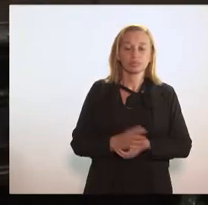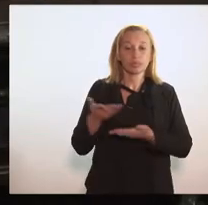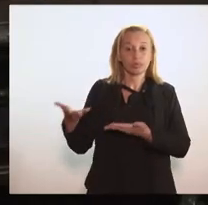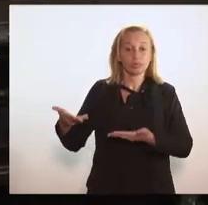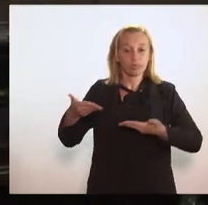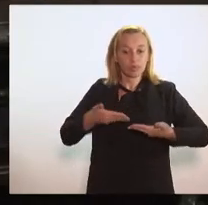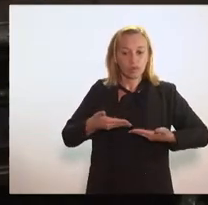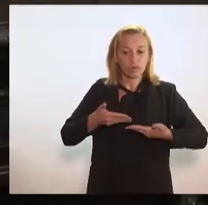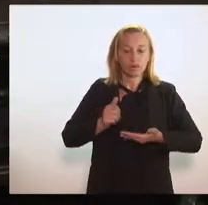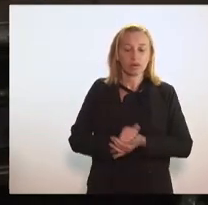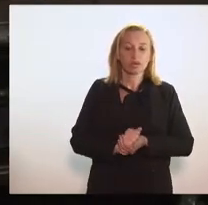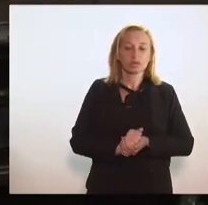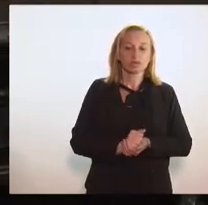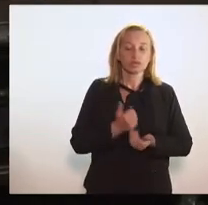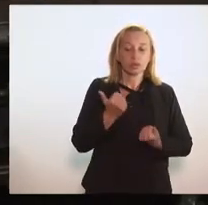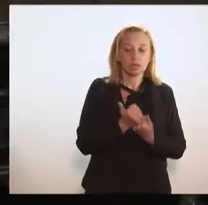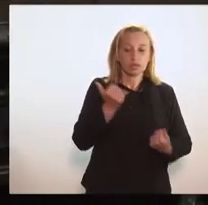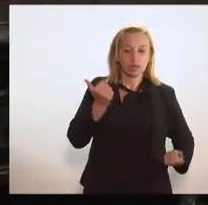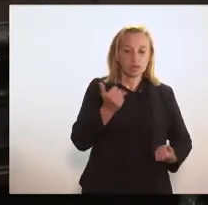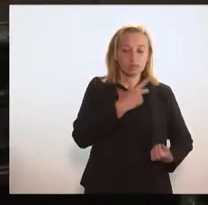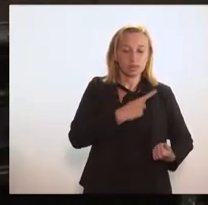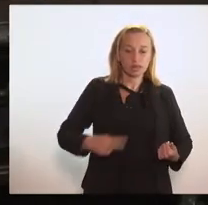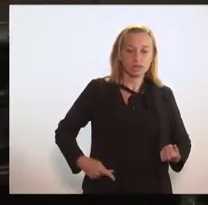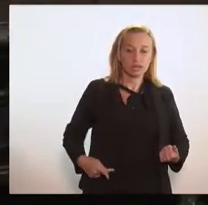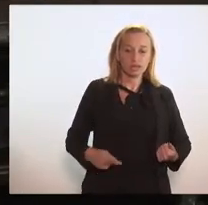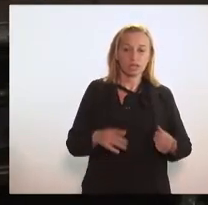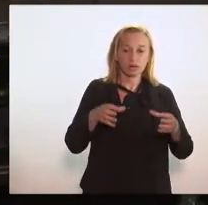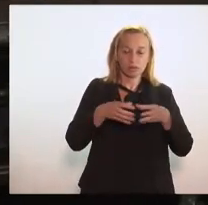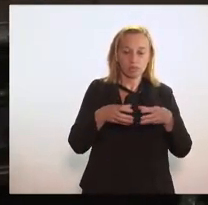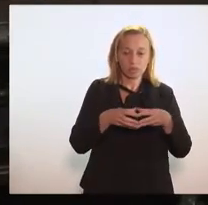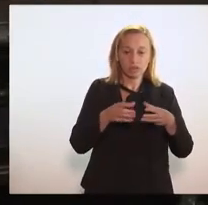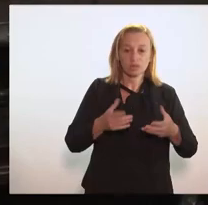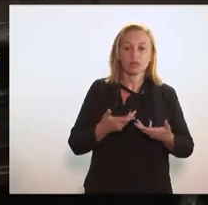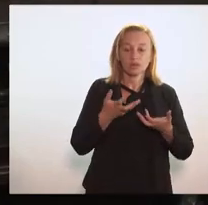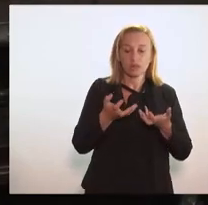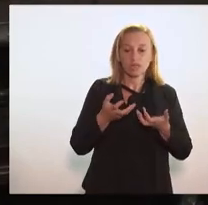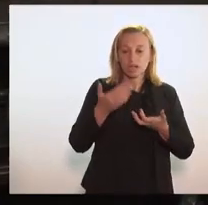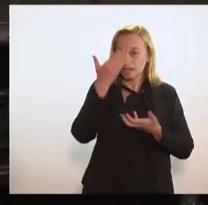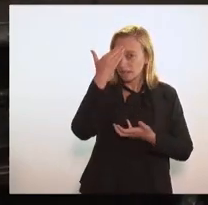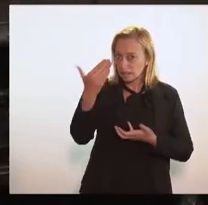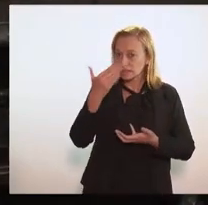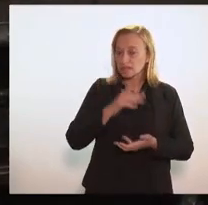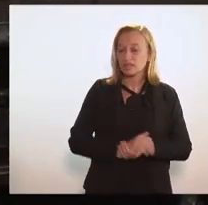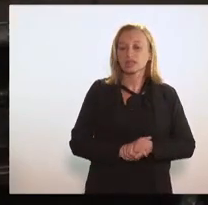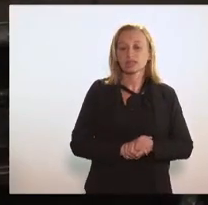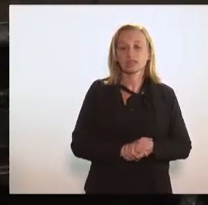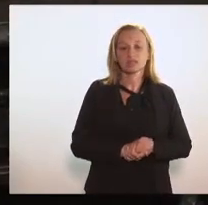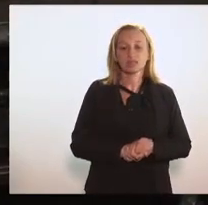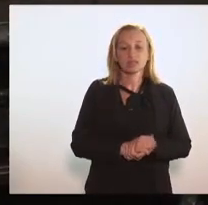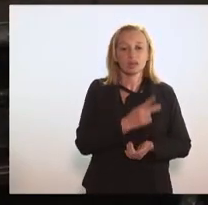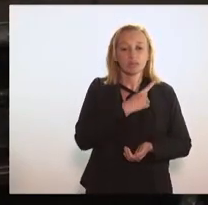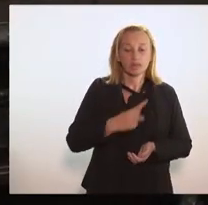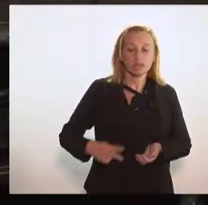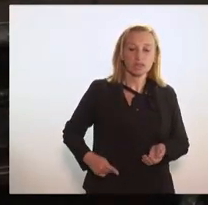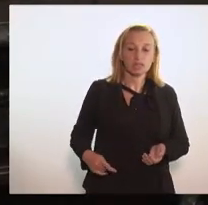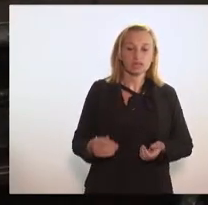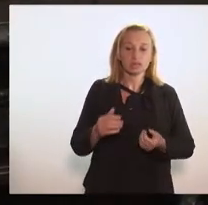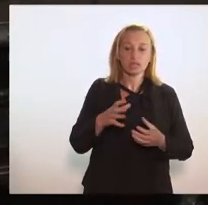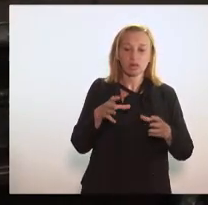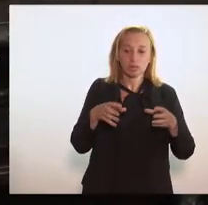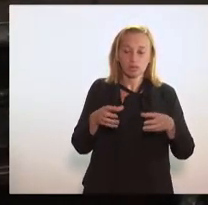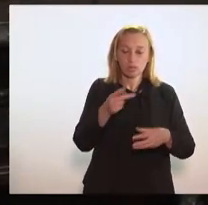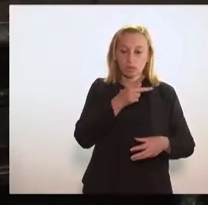convidado para ser o vice presidente da Comissão Então queria não geralmente aqui agradecer ao presidente da